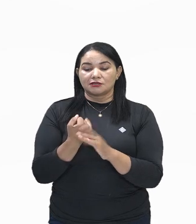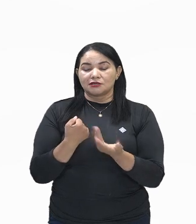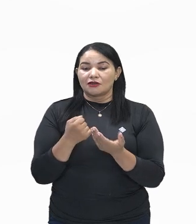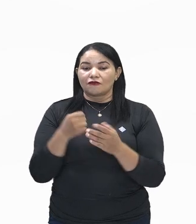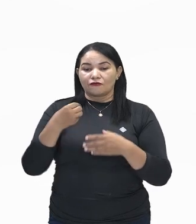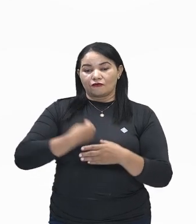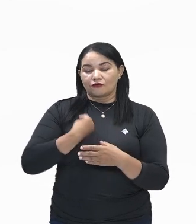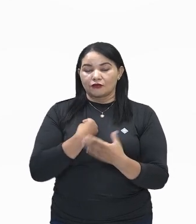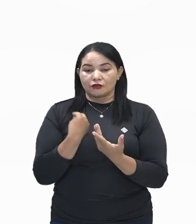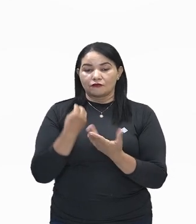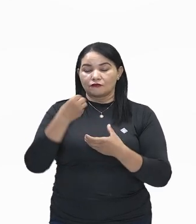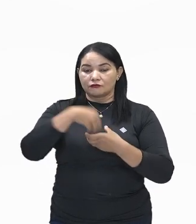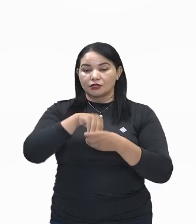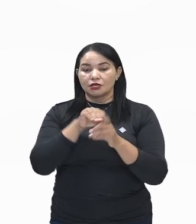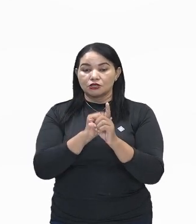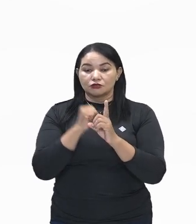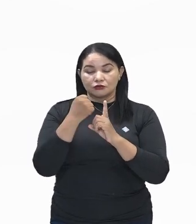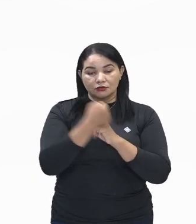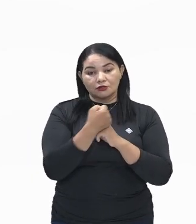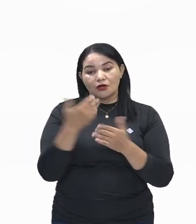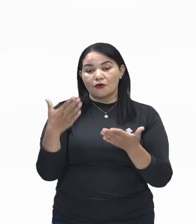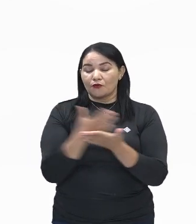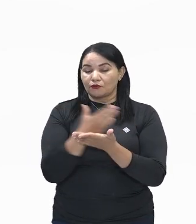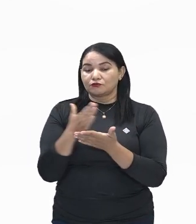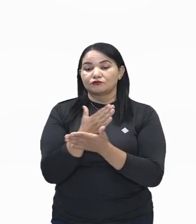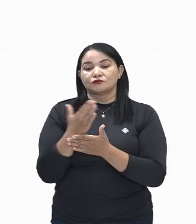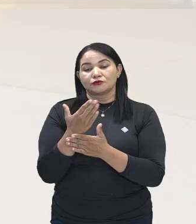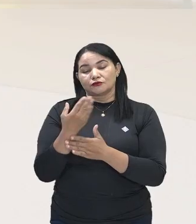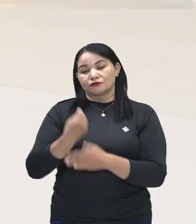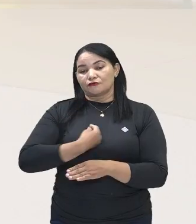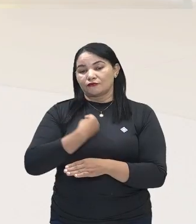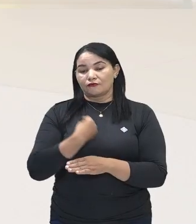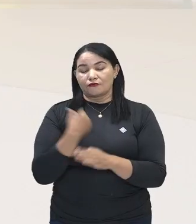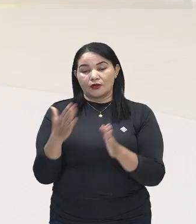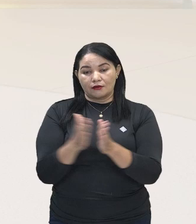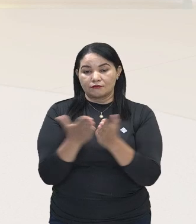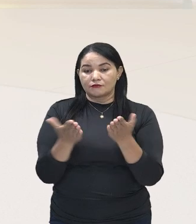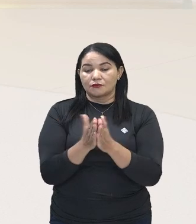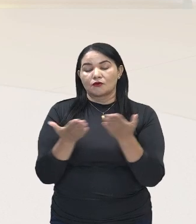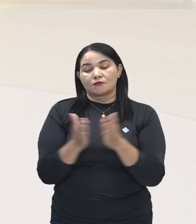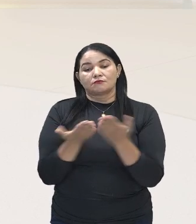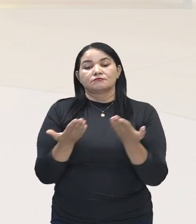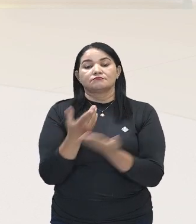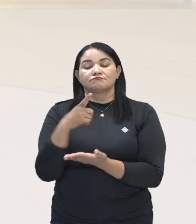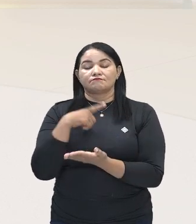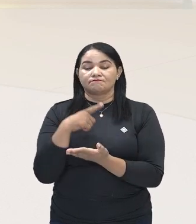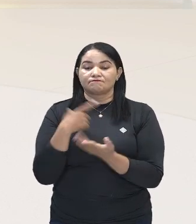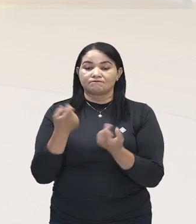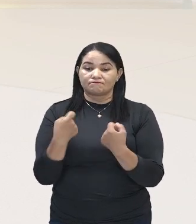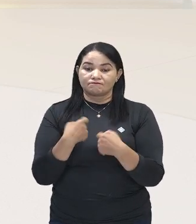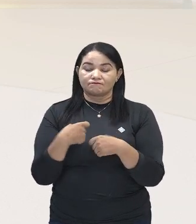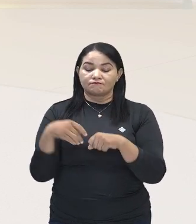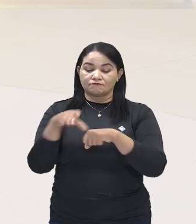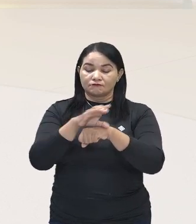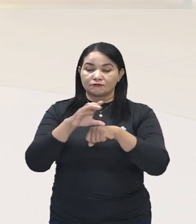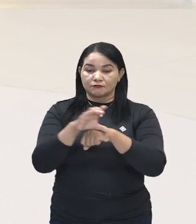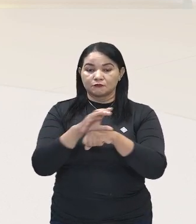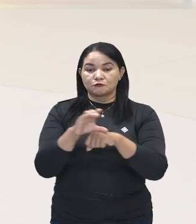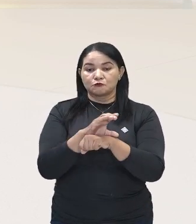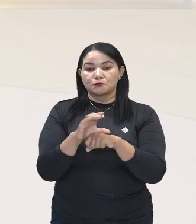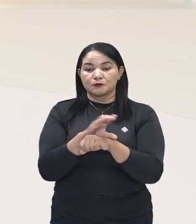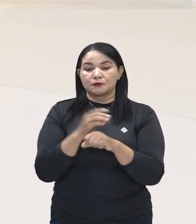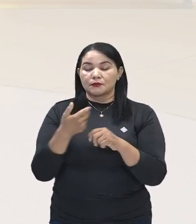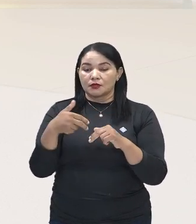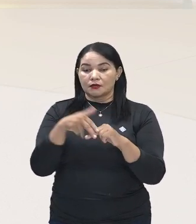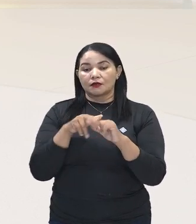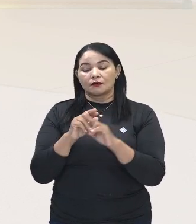né, vivem, que é uma grande maioria da população, na pobreza. Tudo isso aí a Constituição ampara.